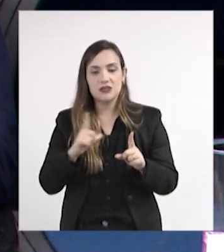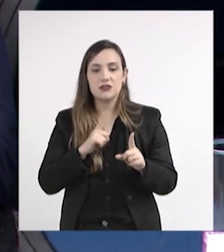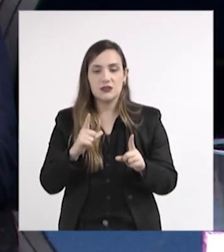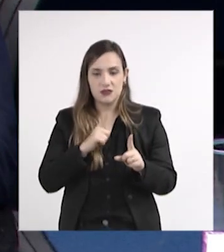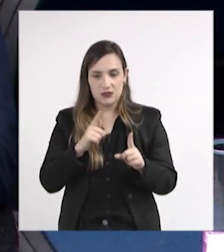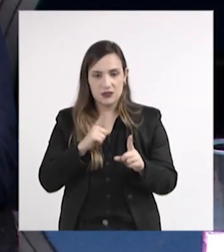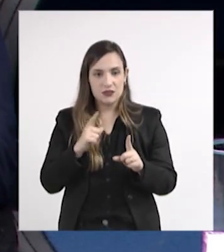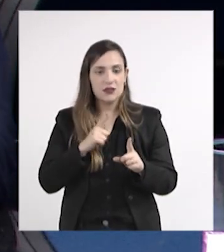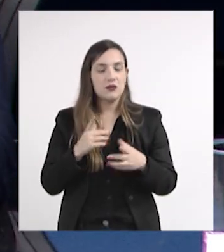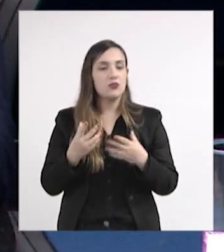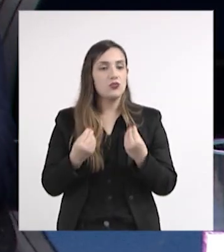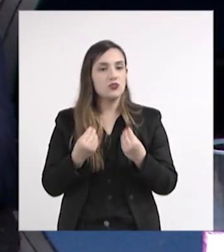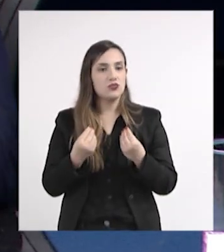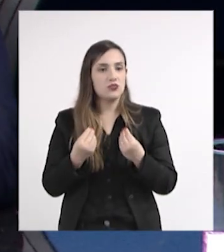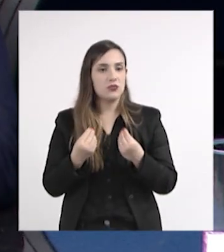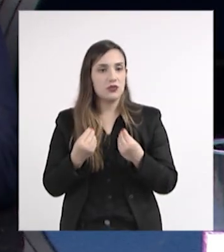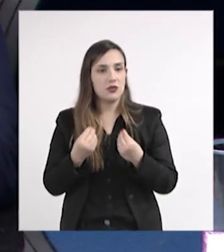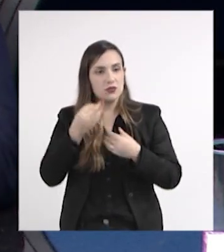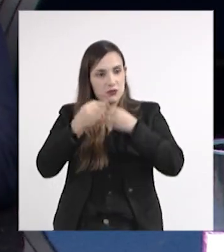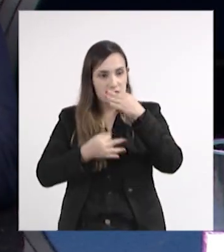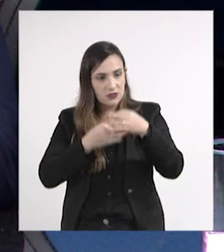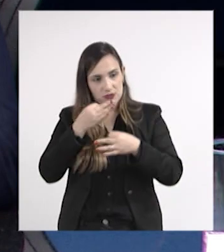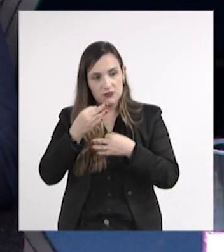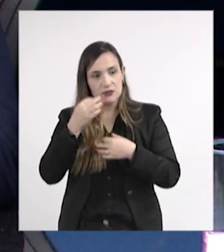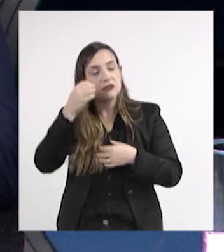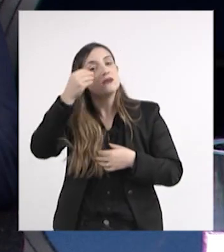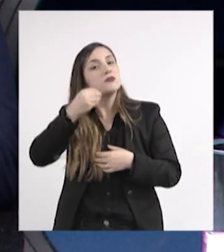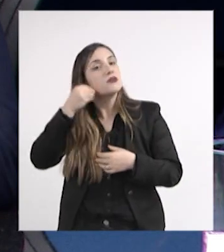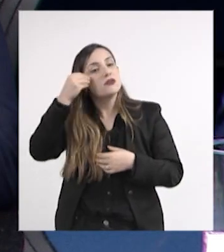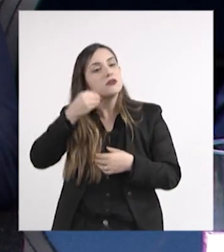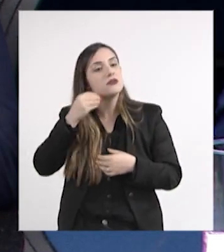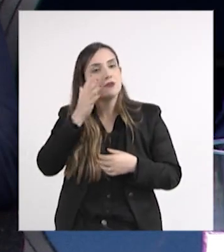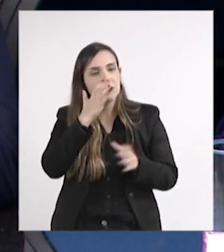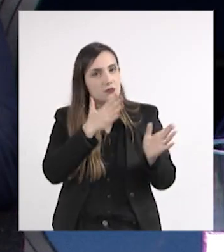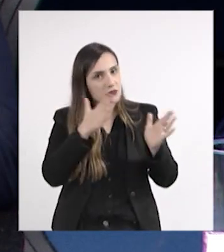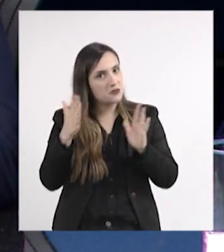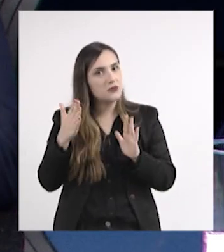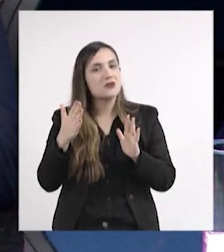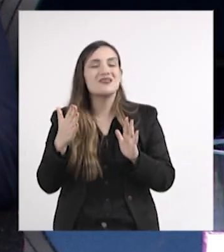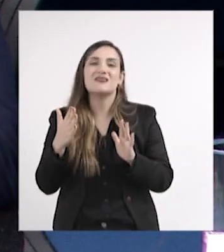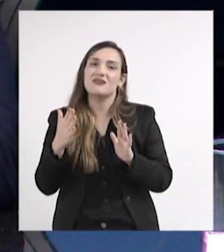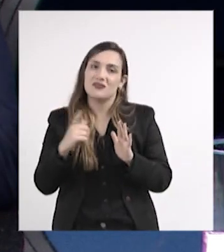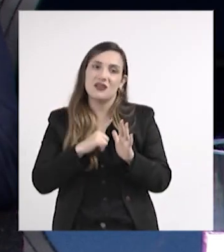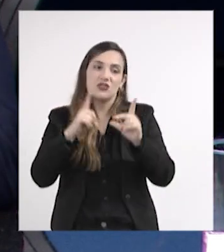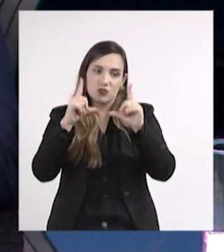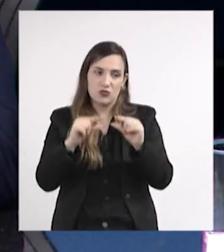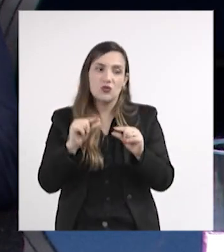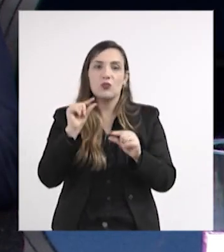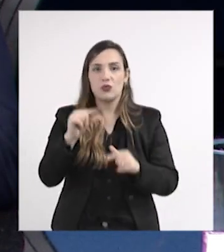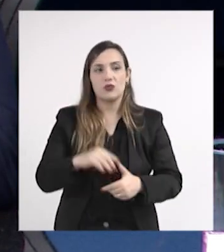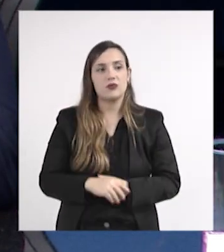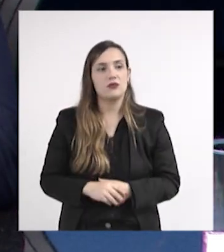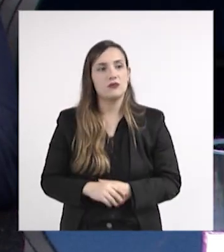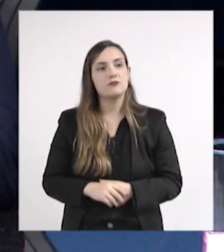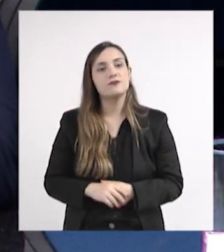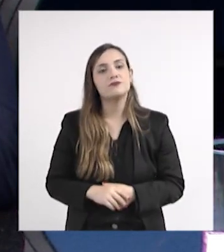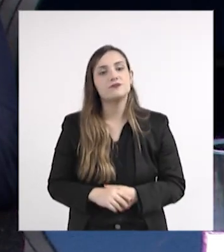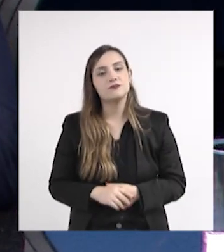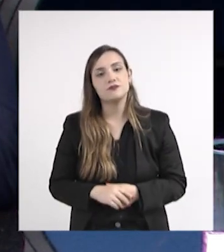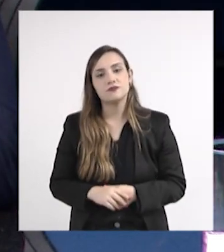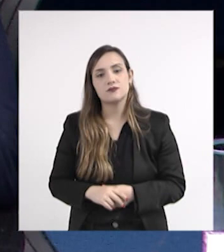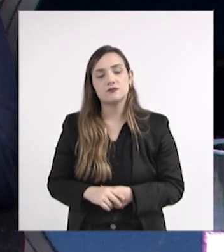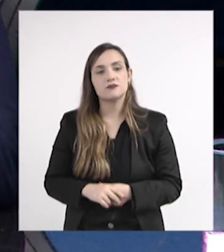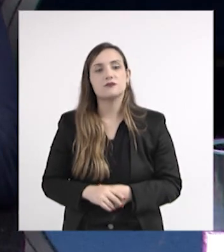das experiências observadas pela agência em outros leilões. Ocorrendo o patamar máximo